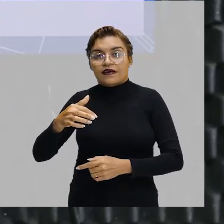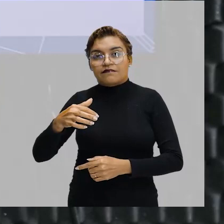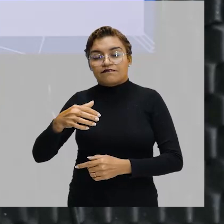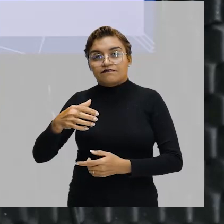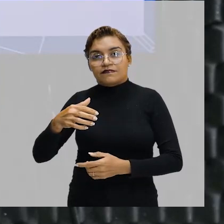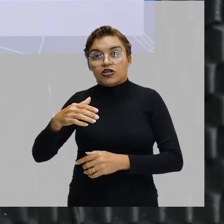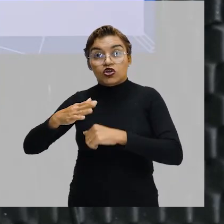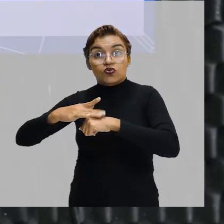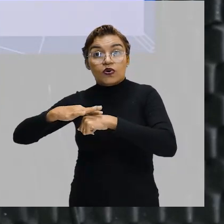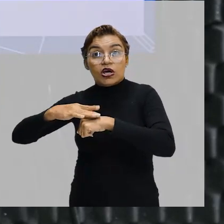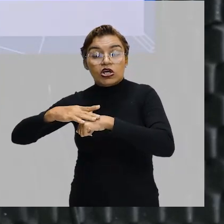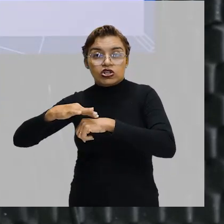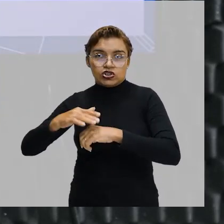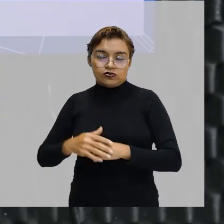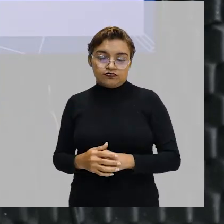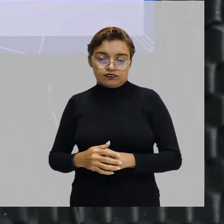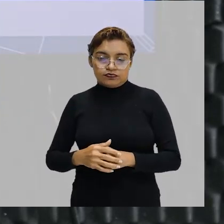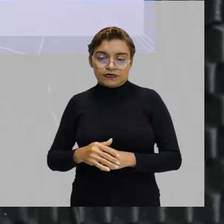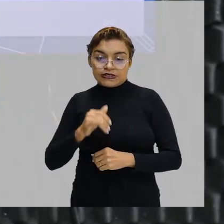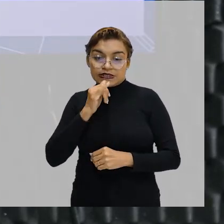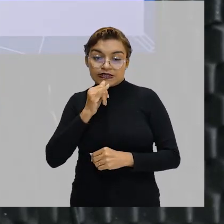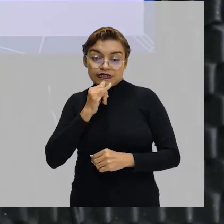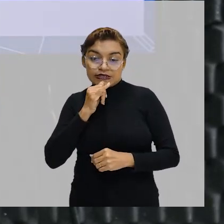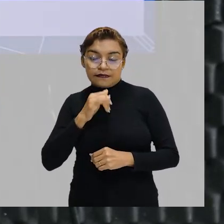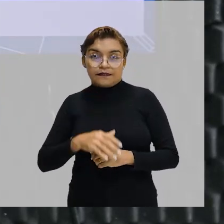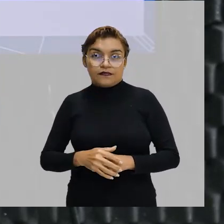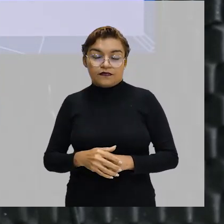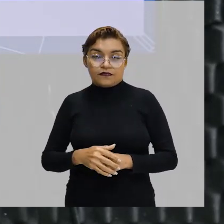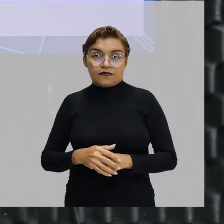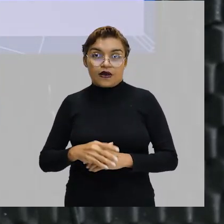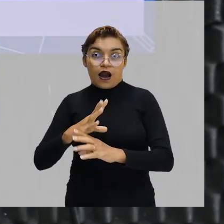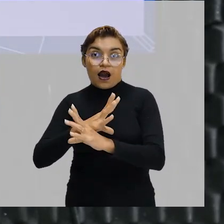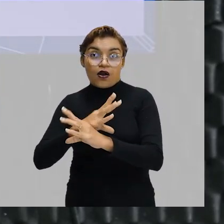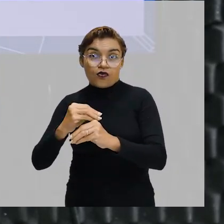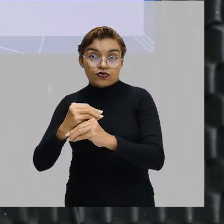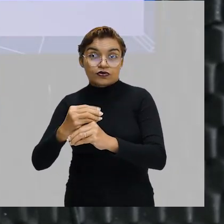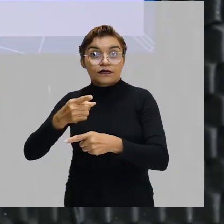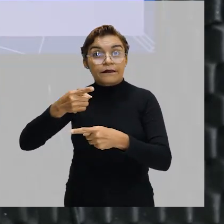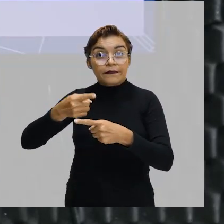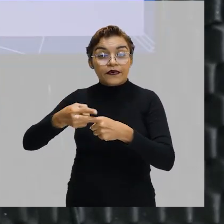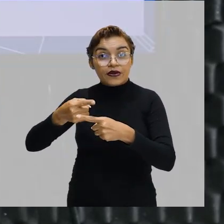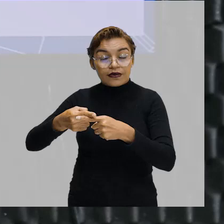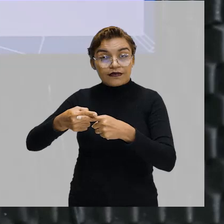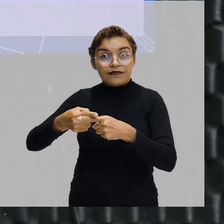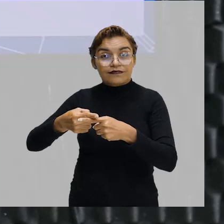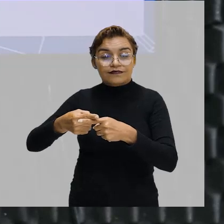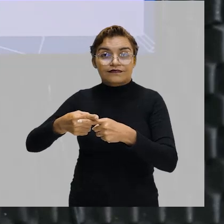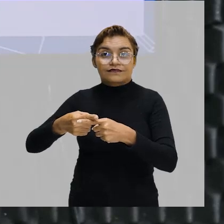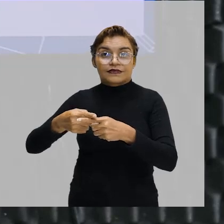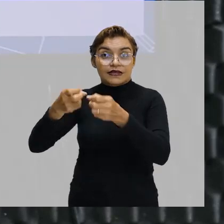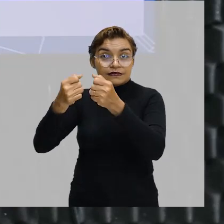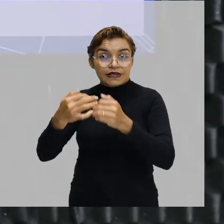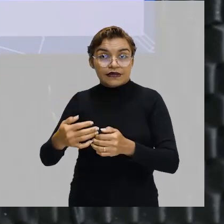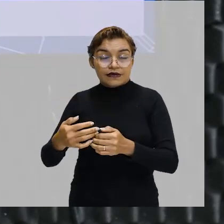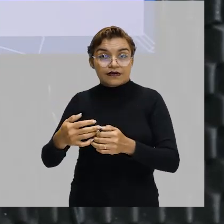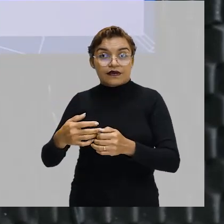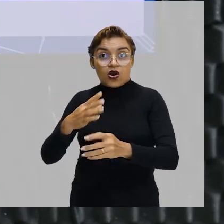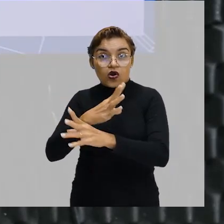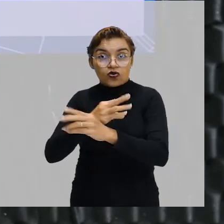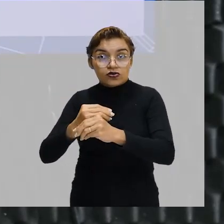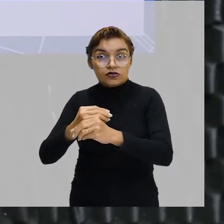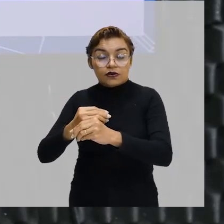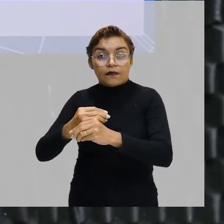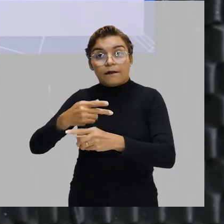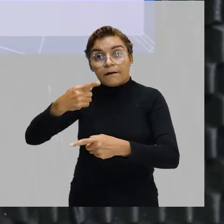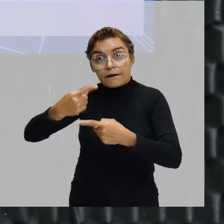ligada à primeira pela conjunção por quê, certo? Explicativa. É a explicação